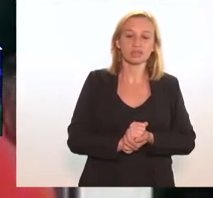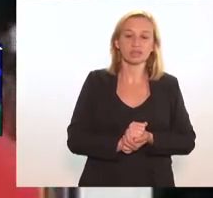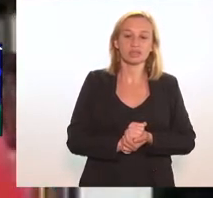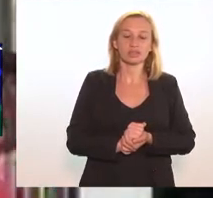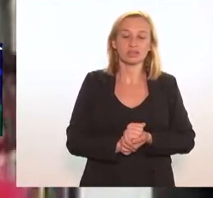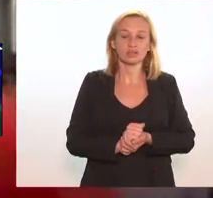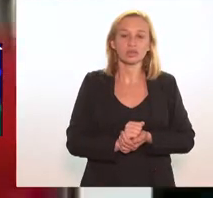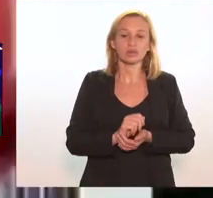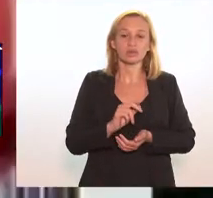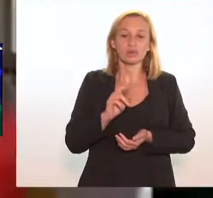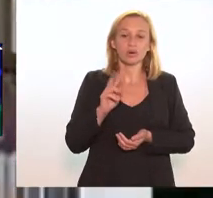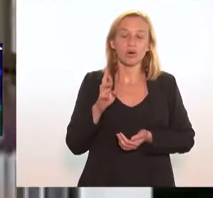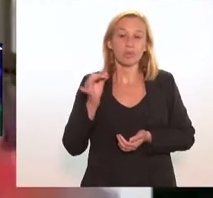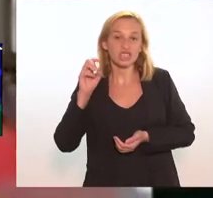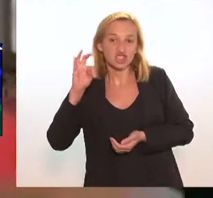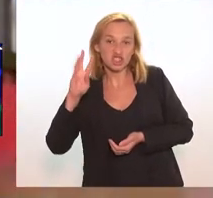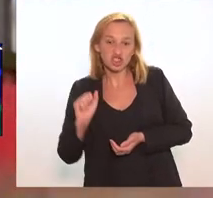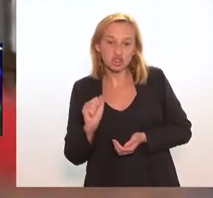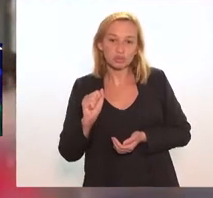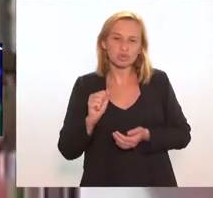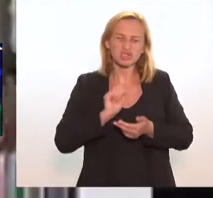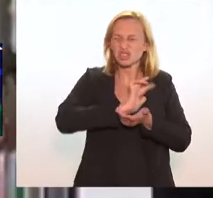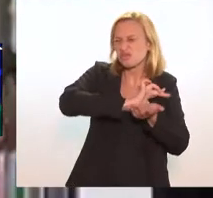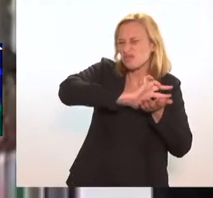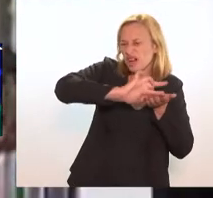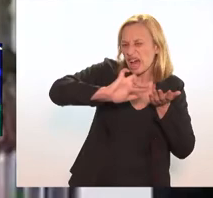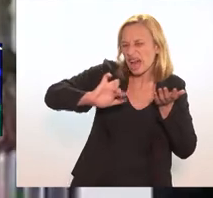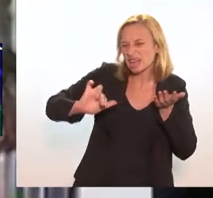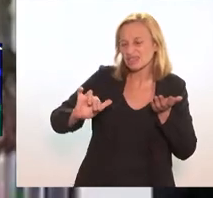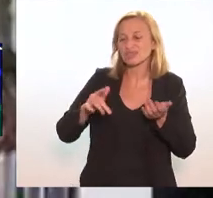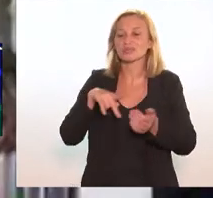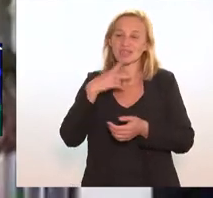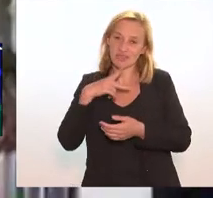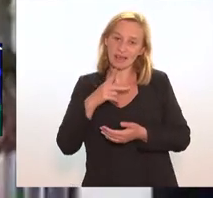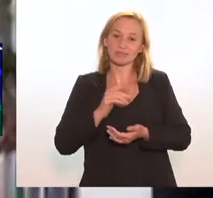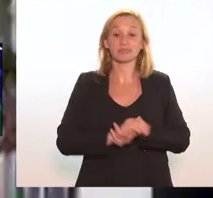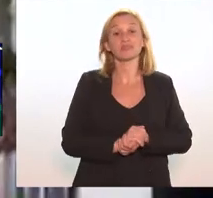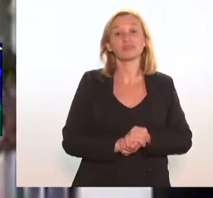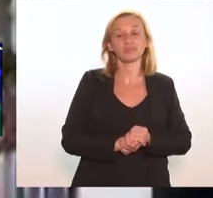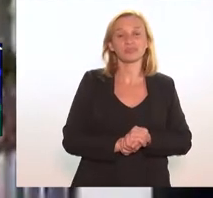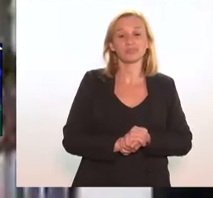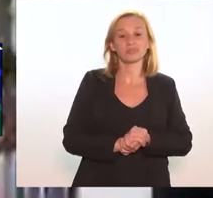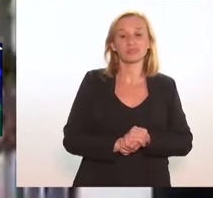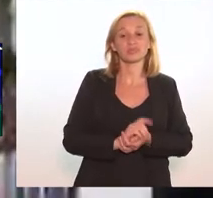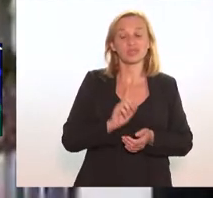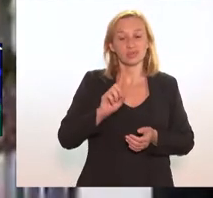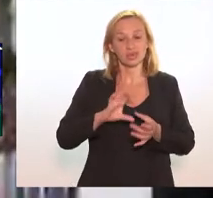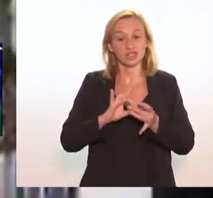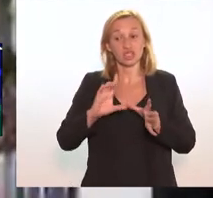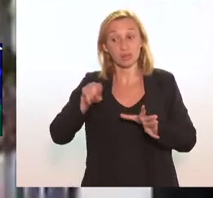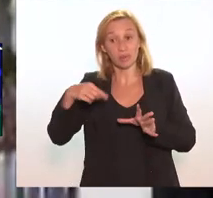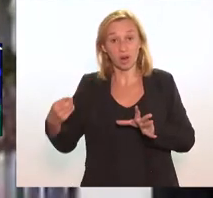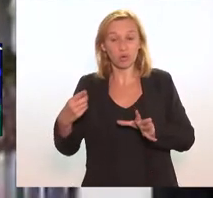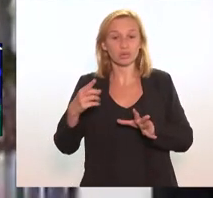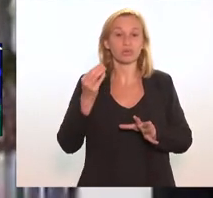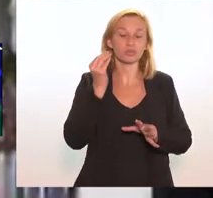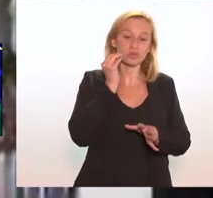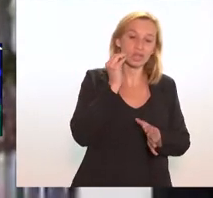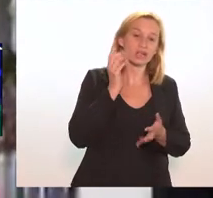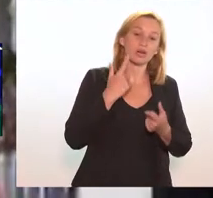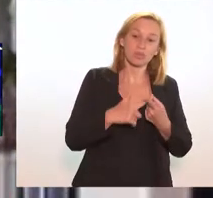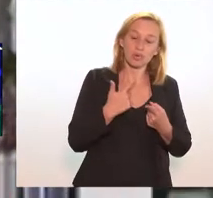pelo romantismo, passando... Olha, é muita coisa para se falar. Então, isso aí eu vou deixar para outra oportunidade,